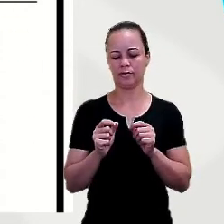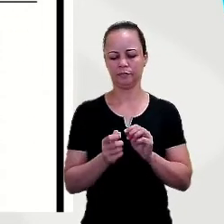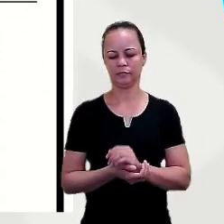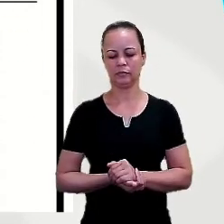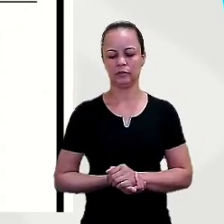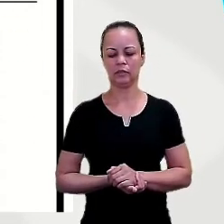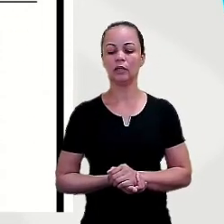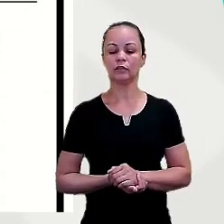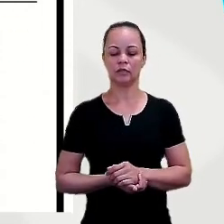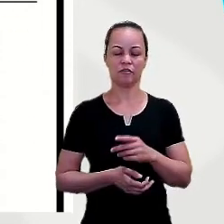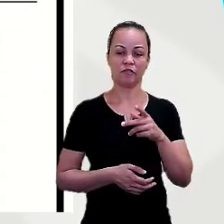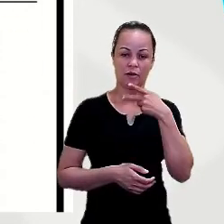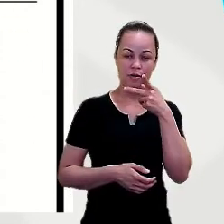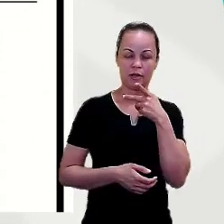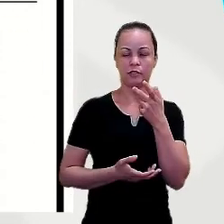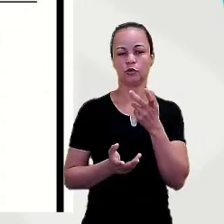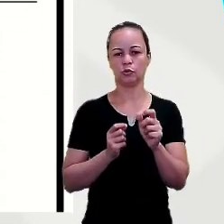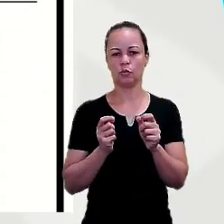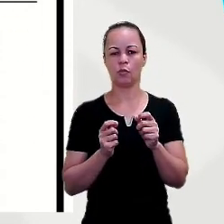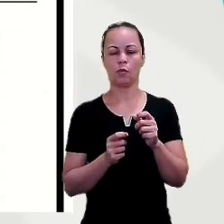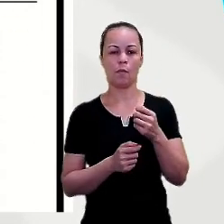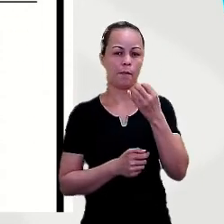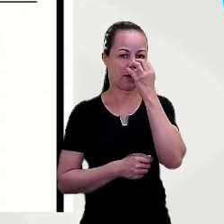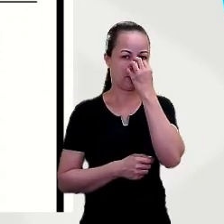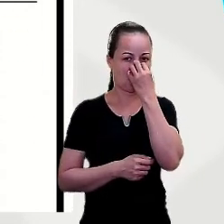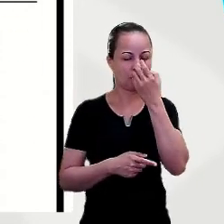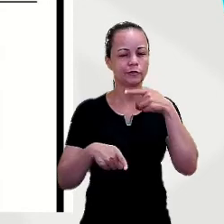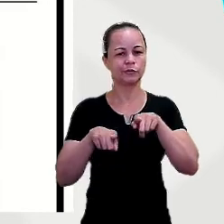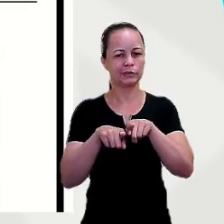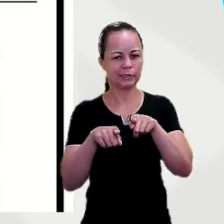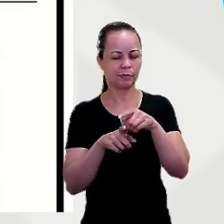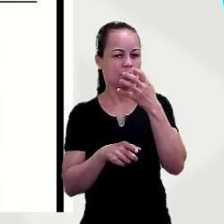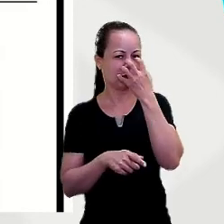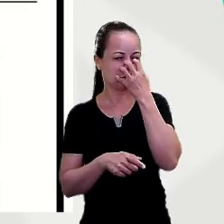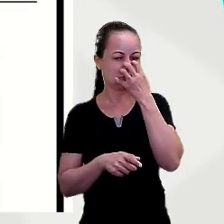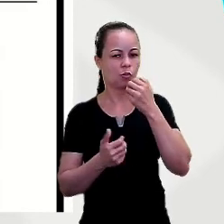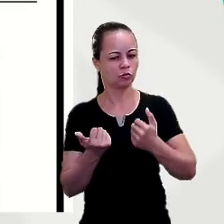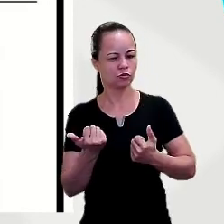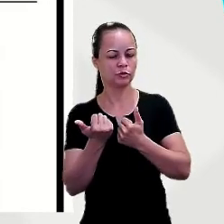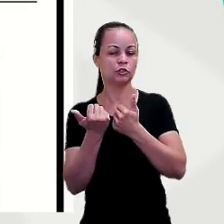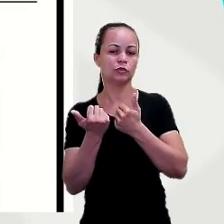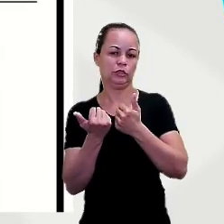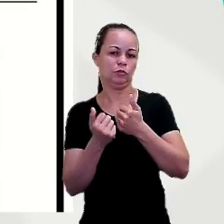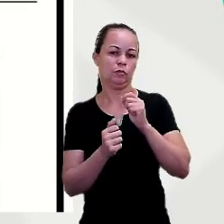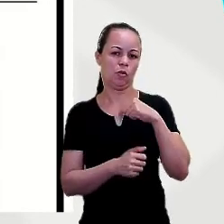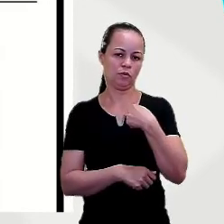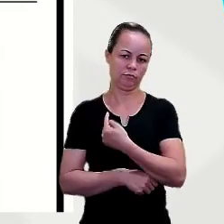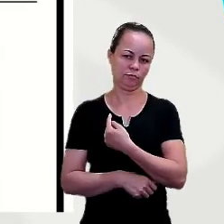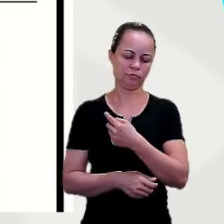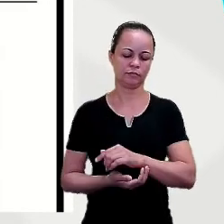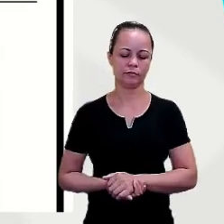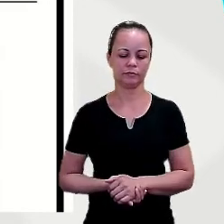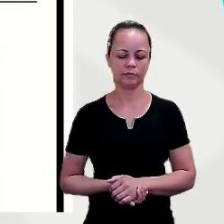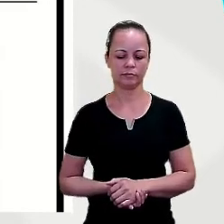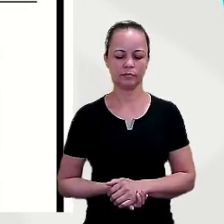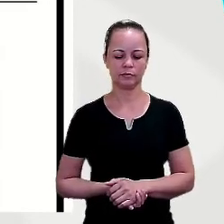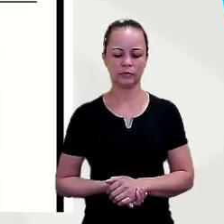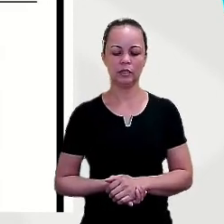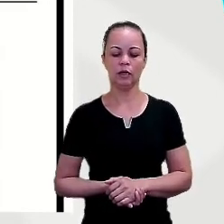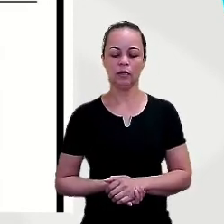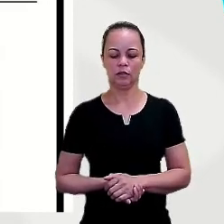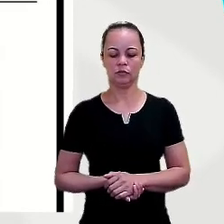palhaço e o cachorro, não é? Substituído por nós. Quando ele diz